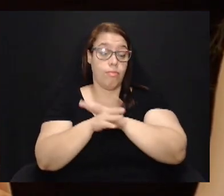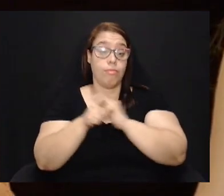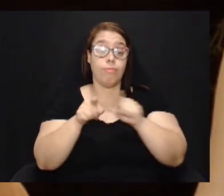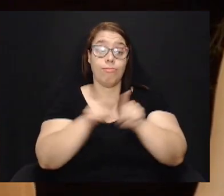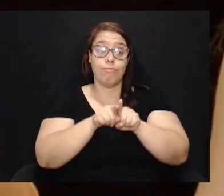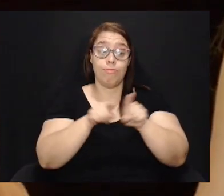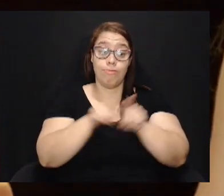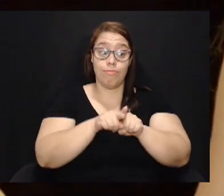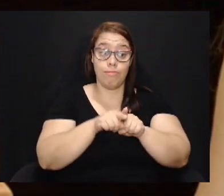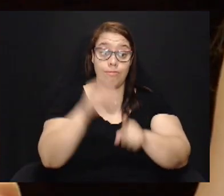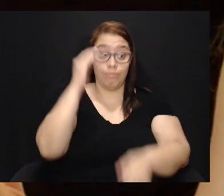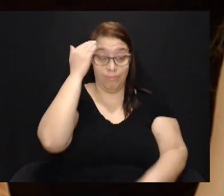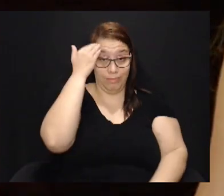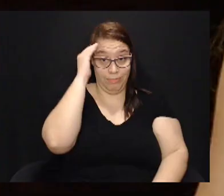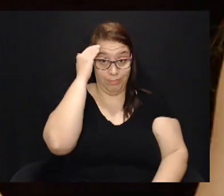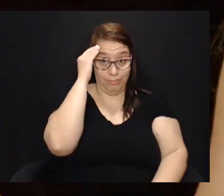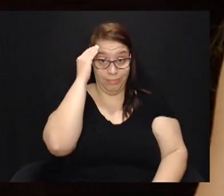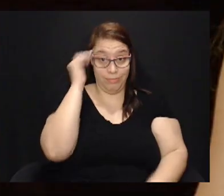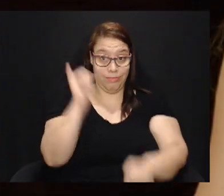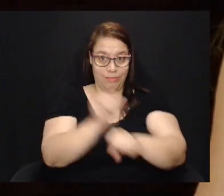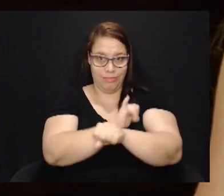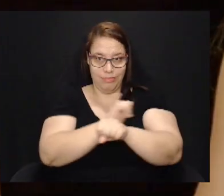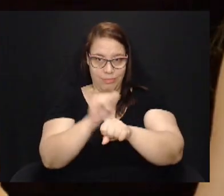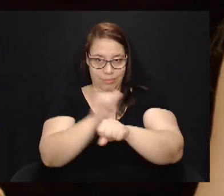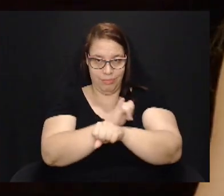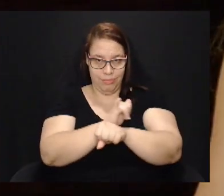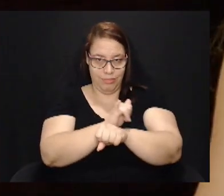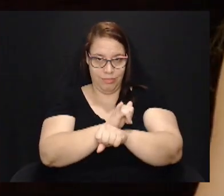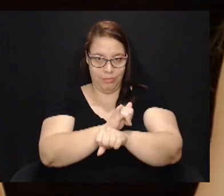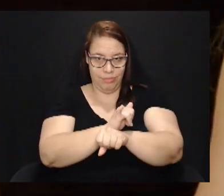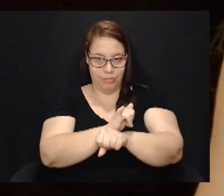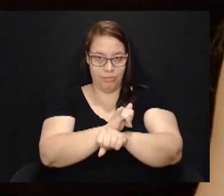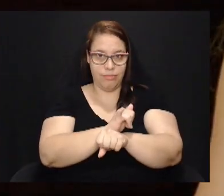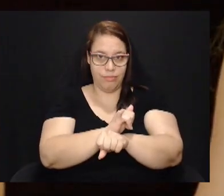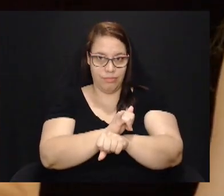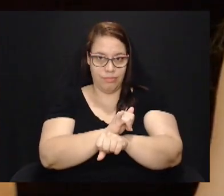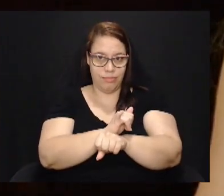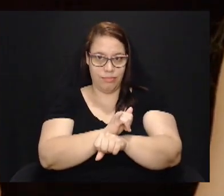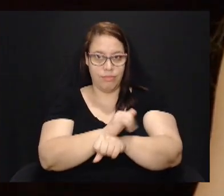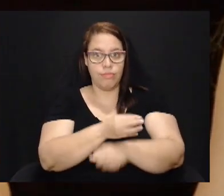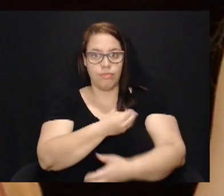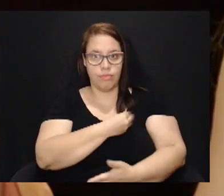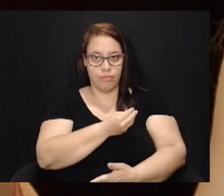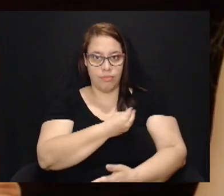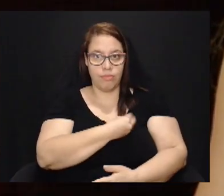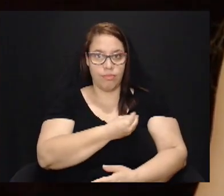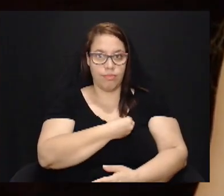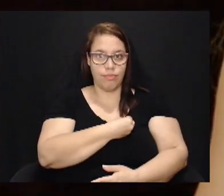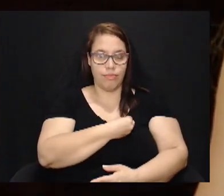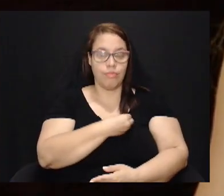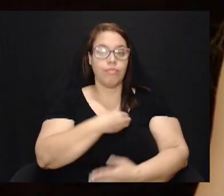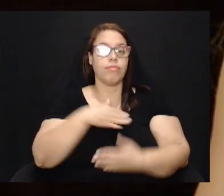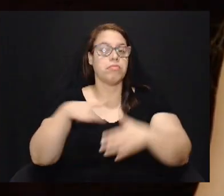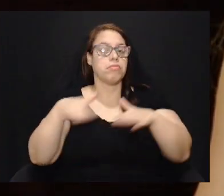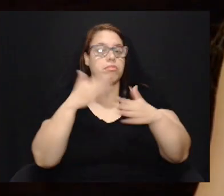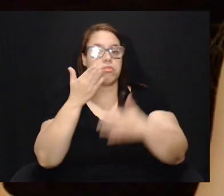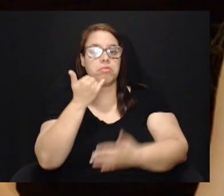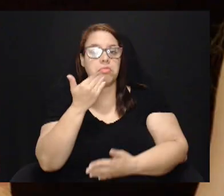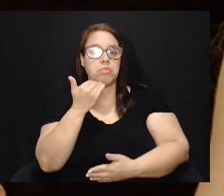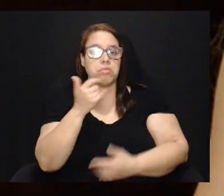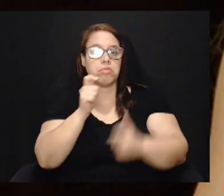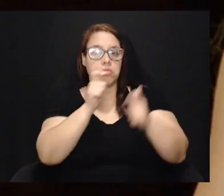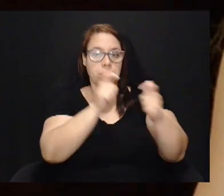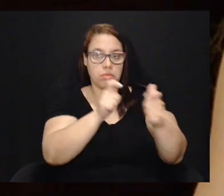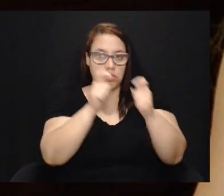entender a estratégia. Então, já que falamos, né, do estilo de vida, o momento de comer cada um daqueles alimentos, né? Então,